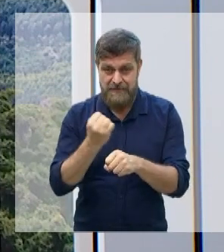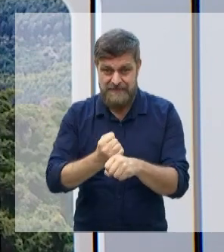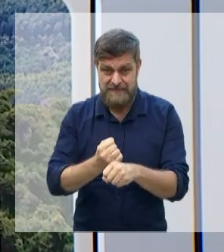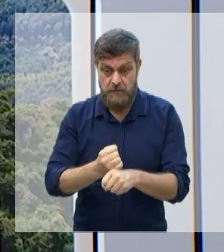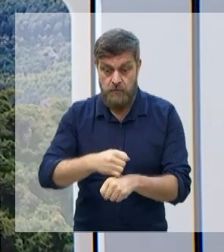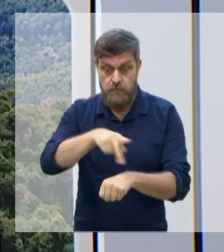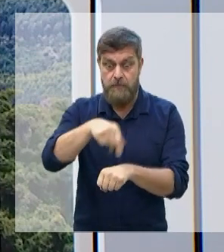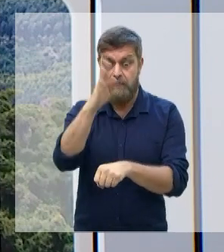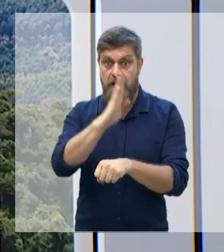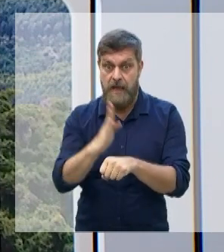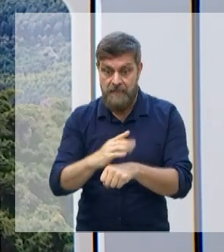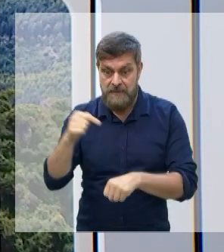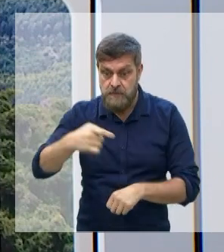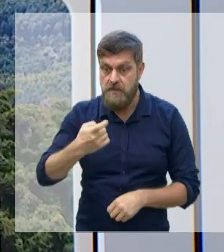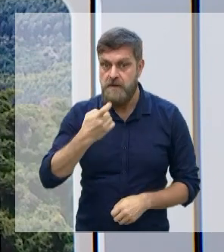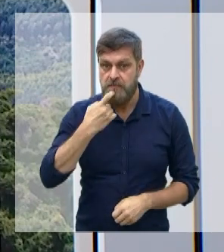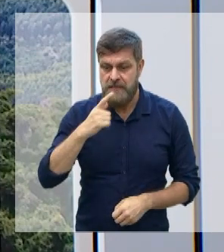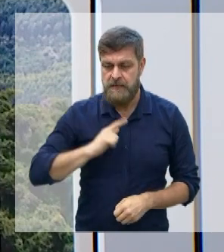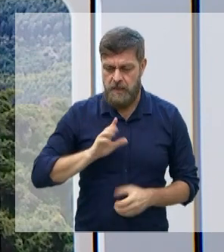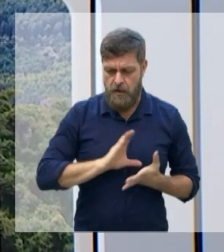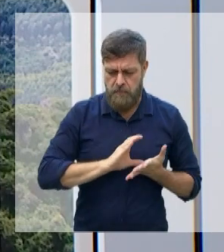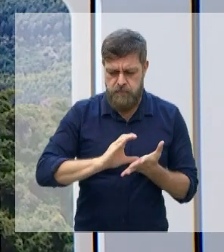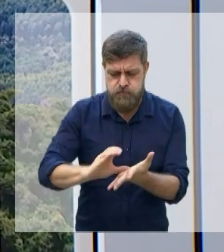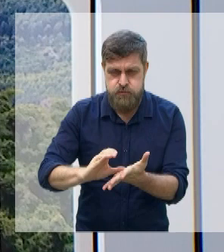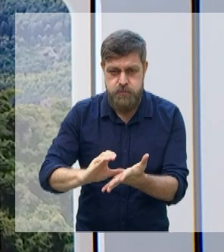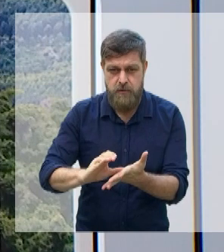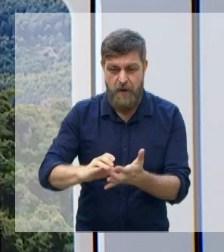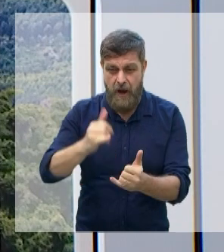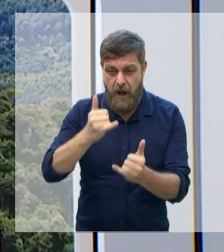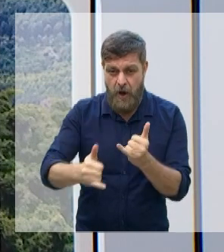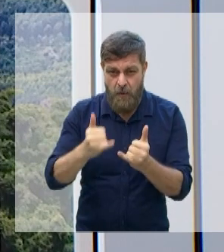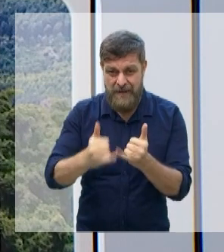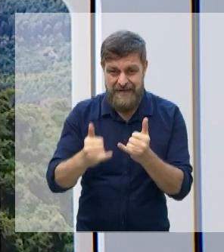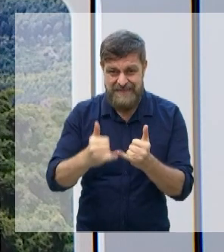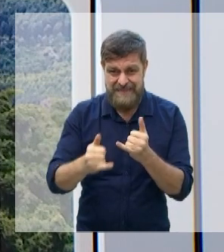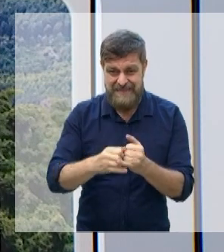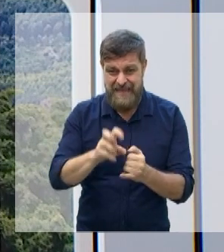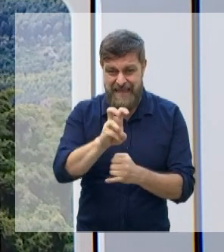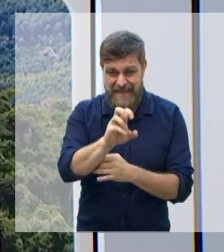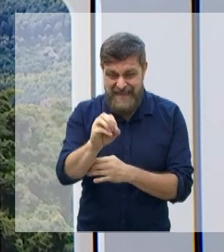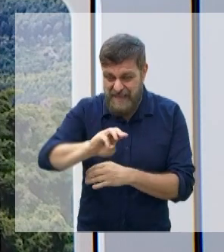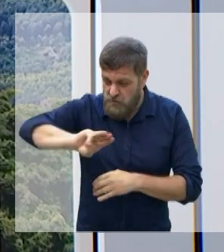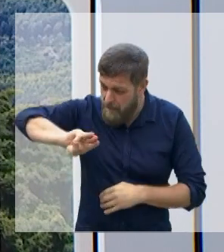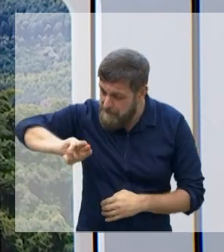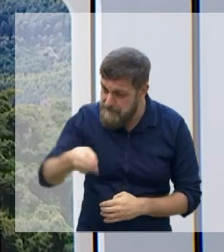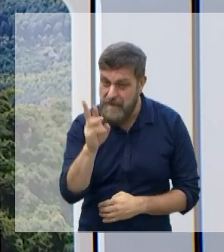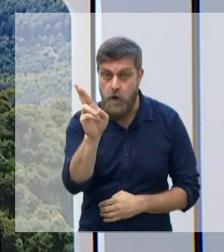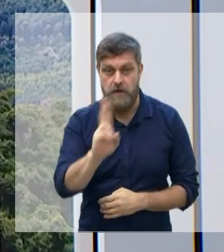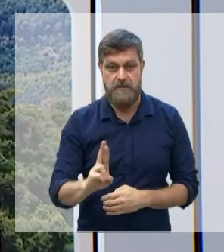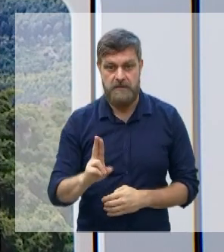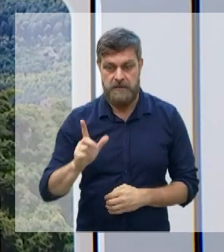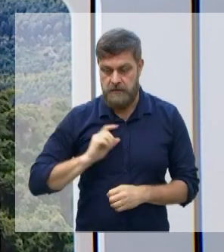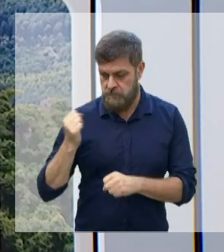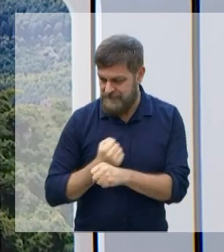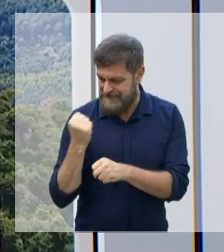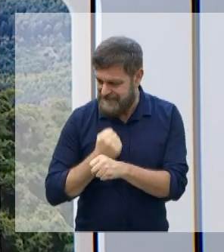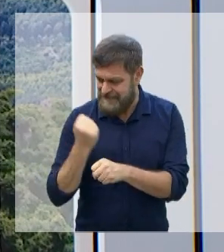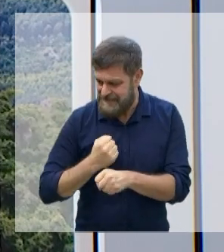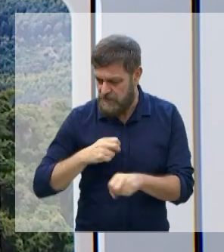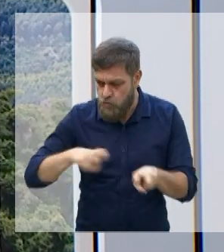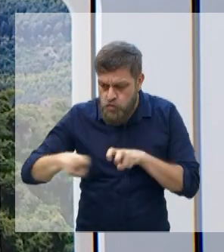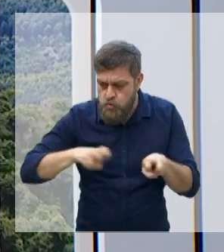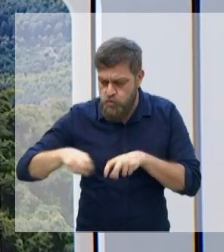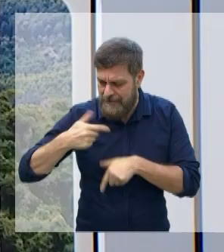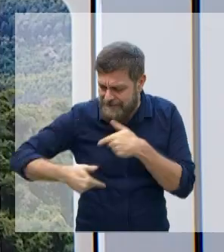país é uma obra que tem um orçamento de quase meio bilhão de reais e temos um ritmo de obras realmente bastante